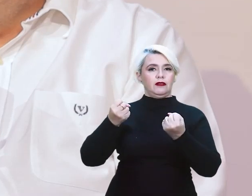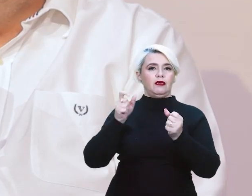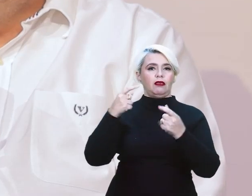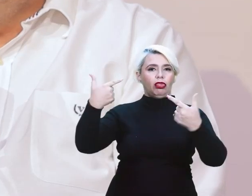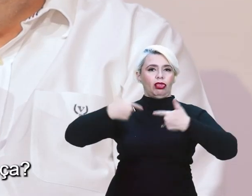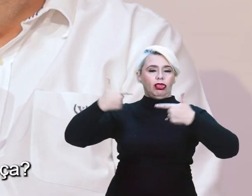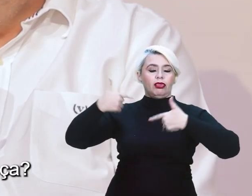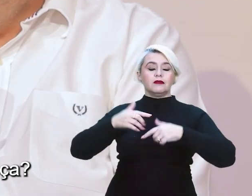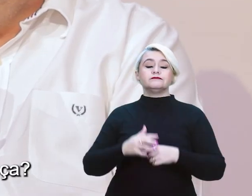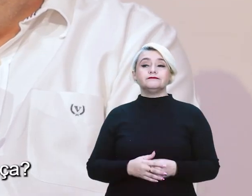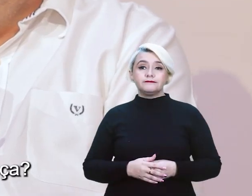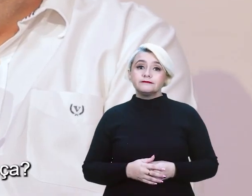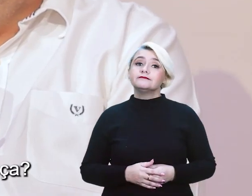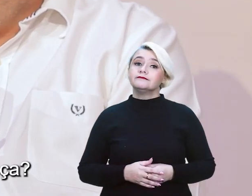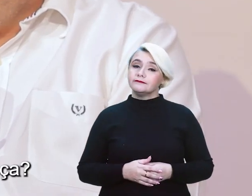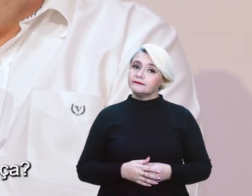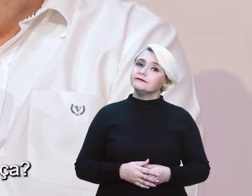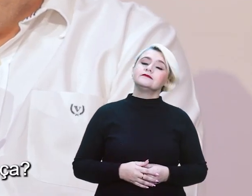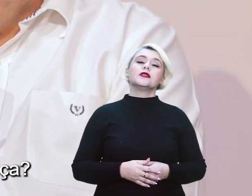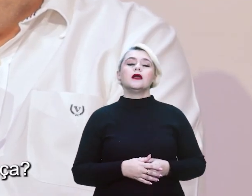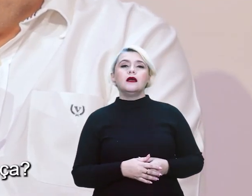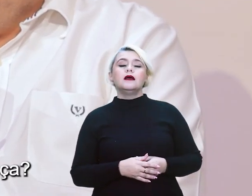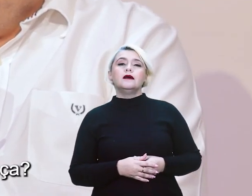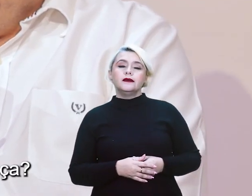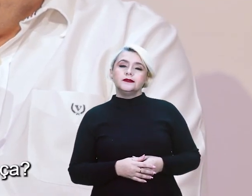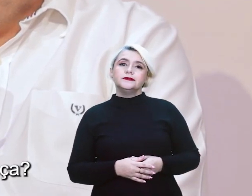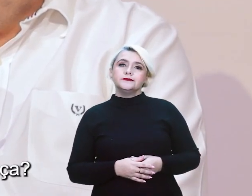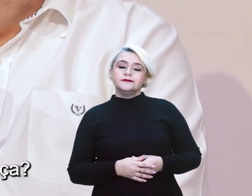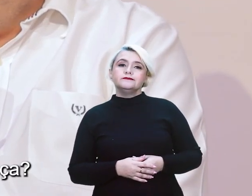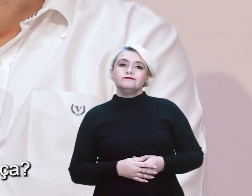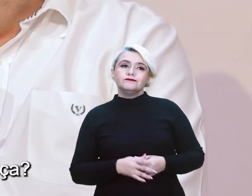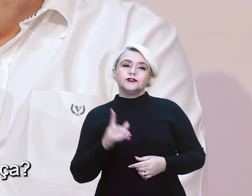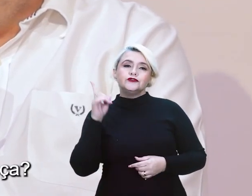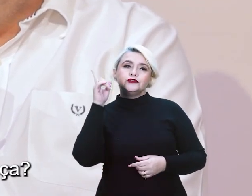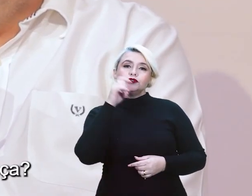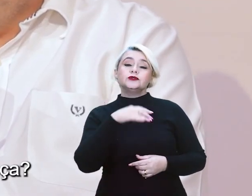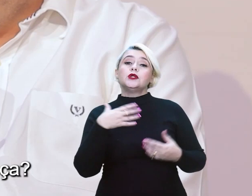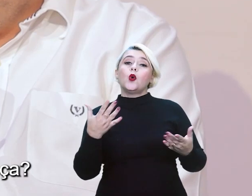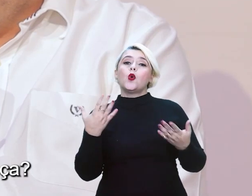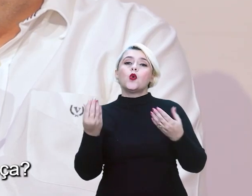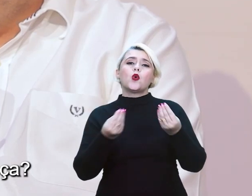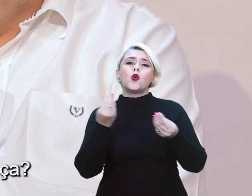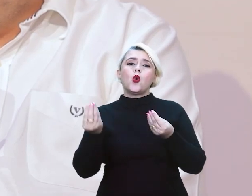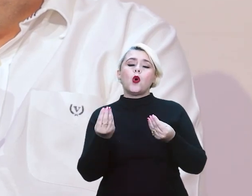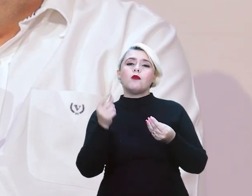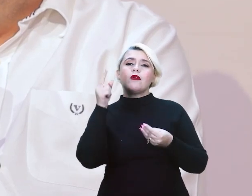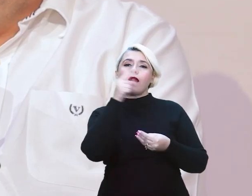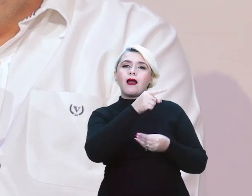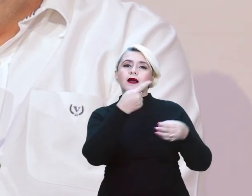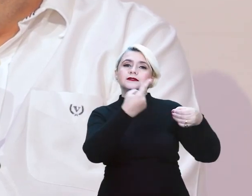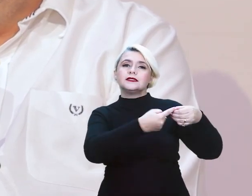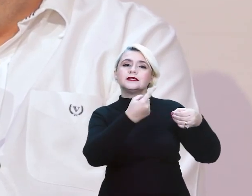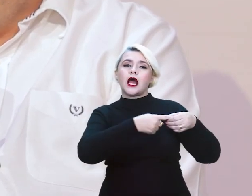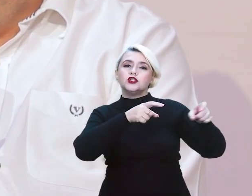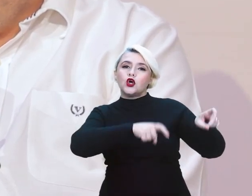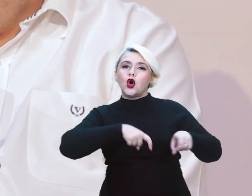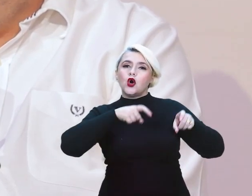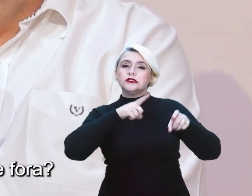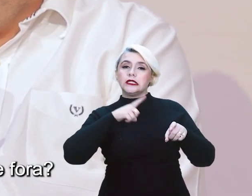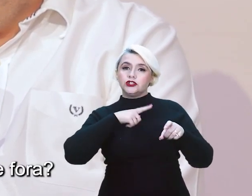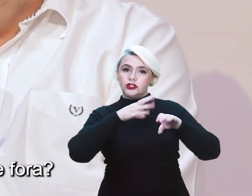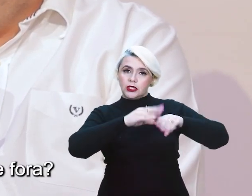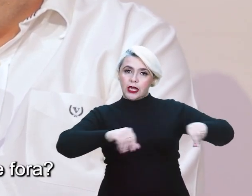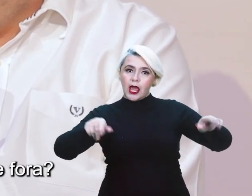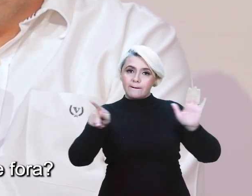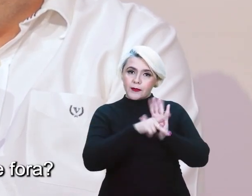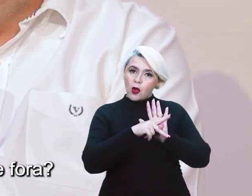Ô Dumas, e quanto às atividades lá na roça? Vocês tinham propriedade